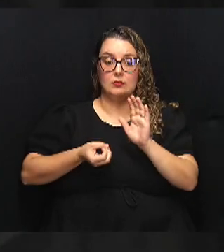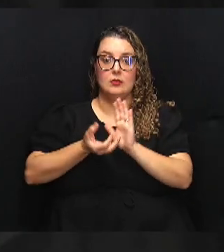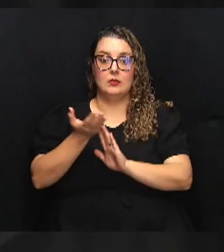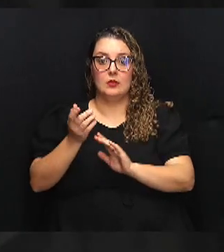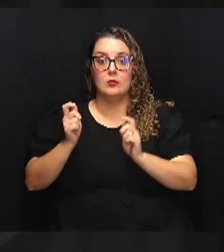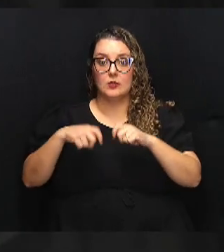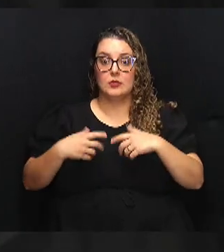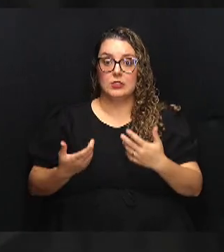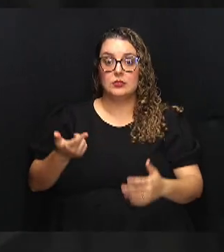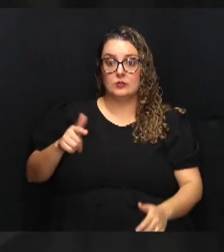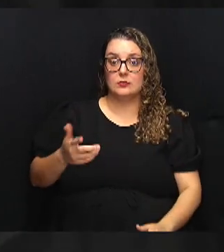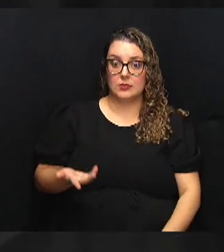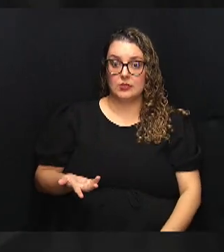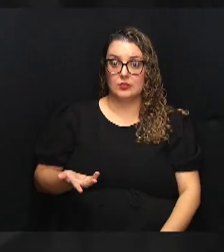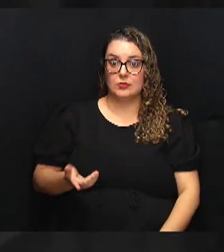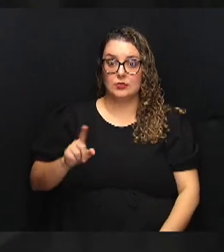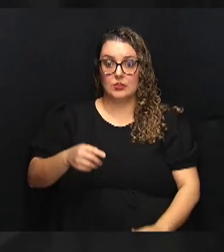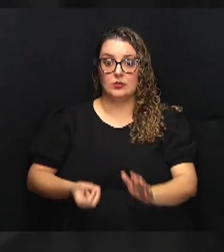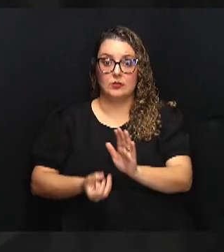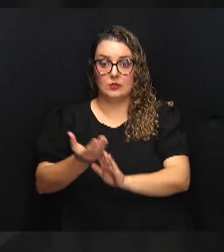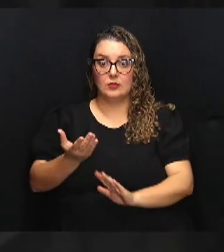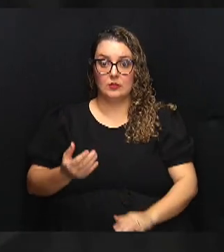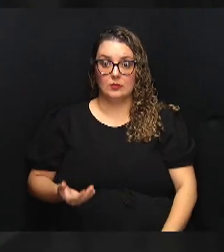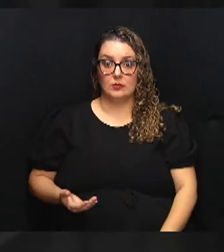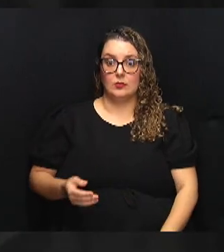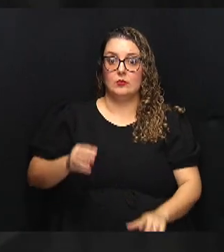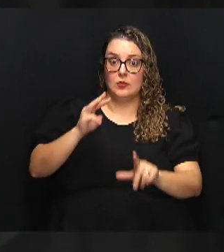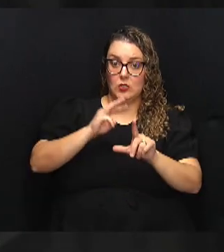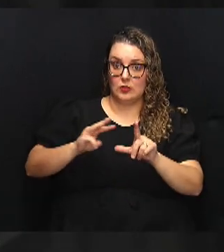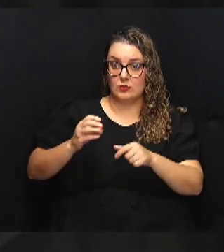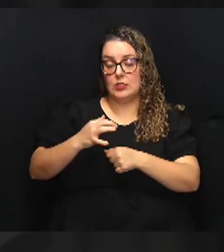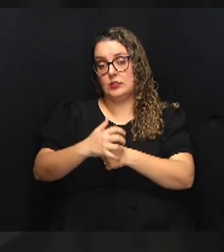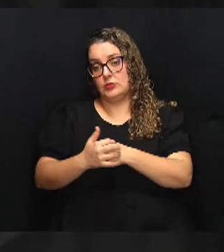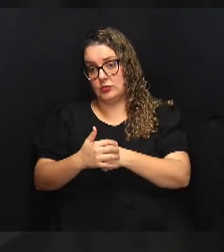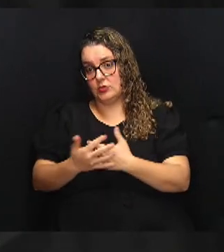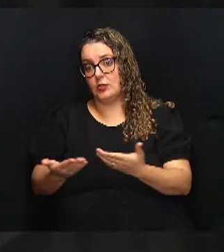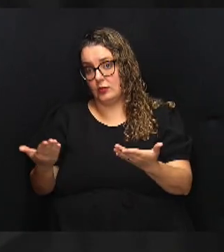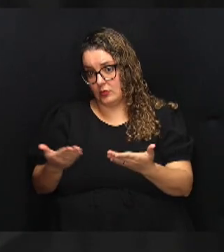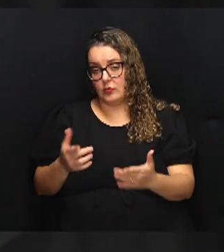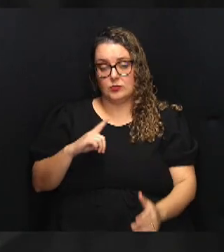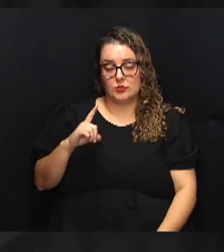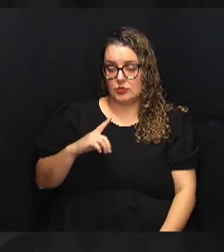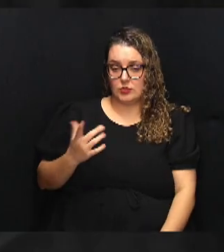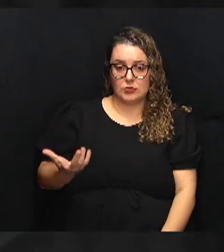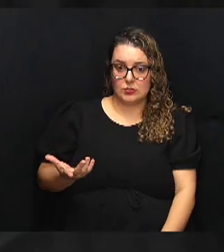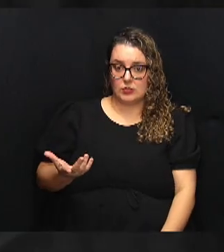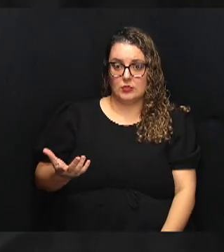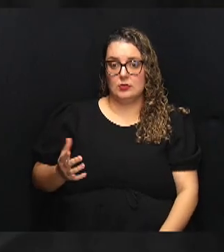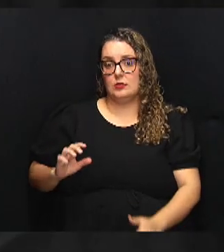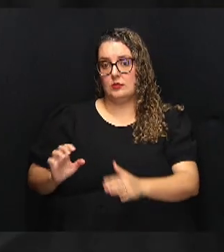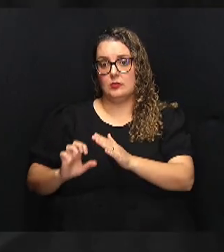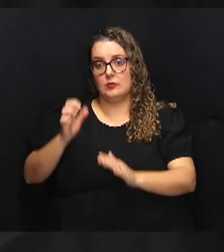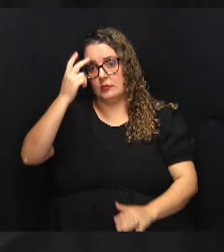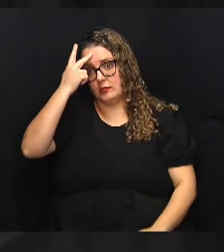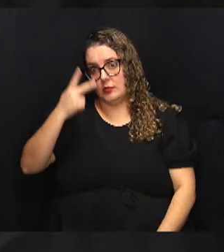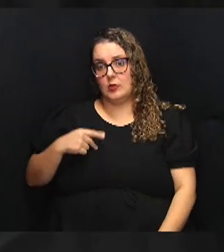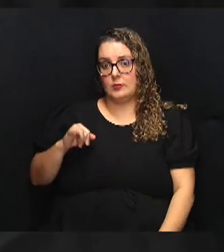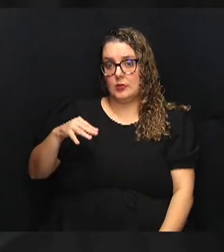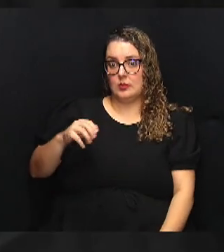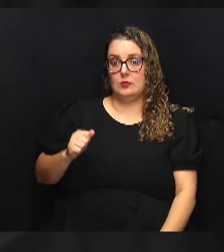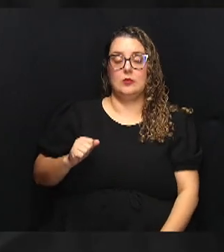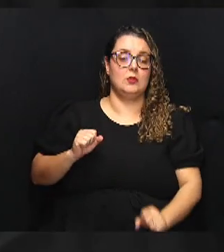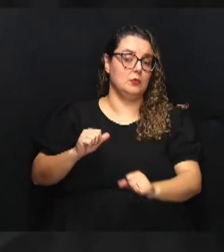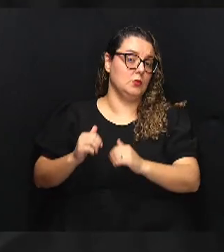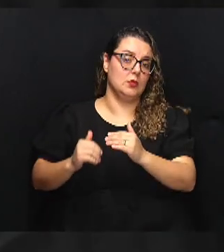possível, mais uma vez, é criar uma plataforma digital, né? Hoje a gente tem empresas, a própria IMA, que pode desenvolver